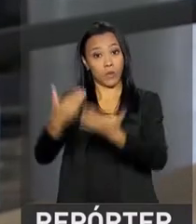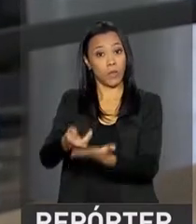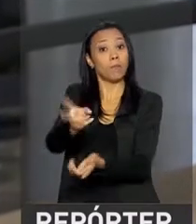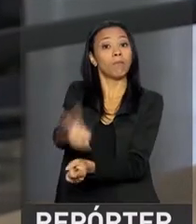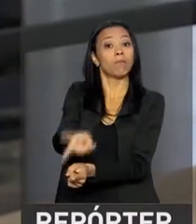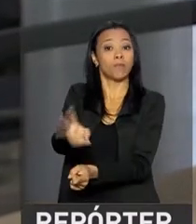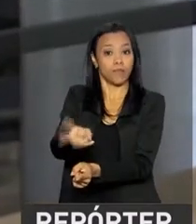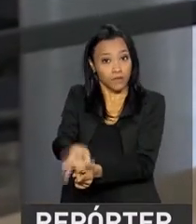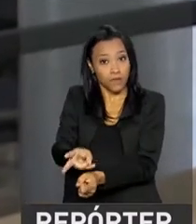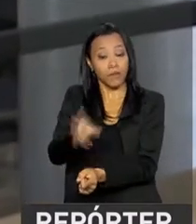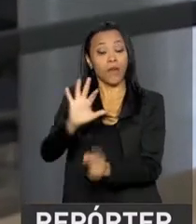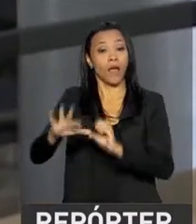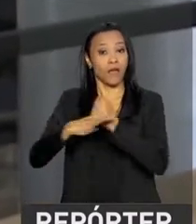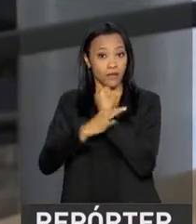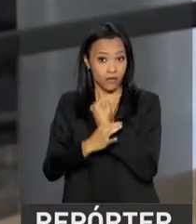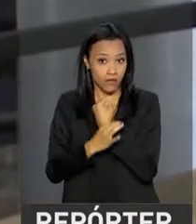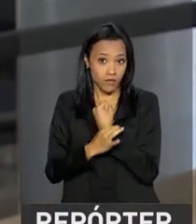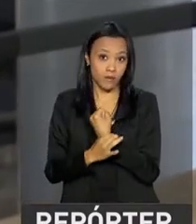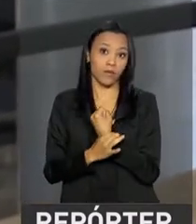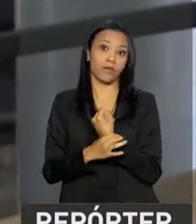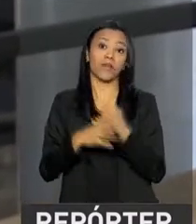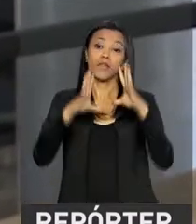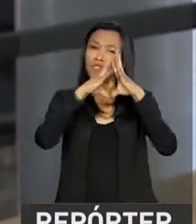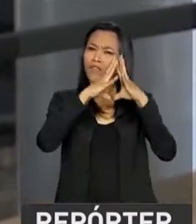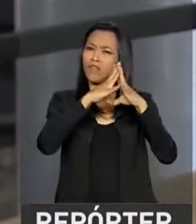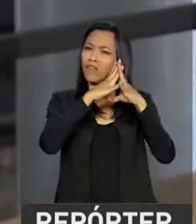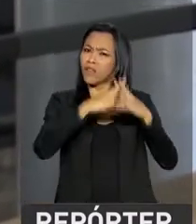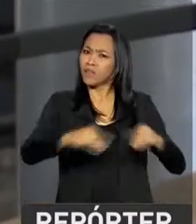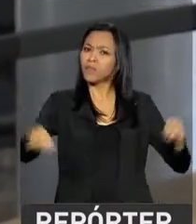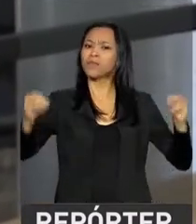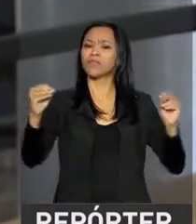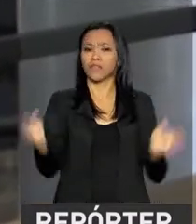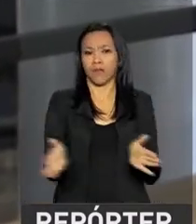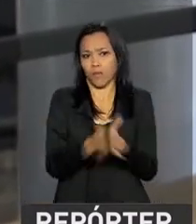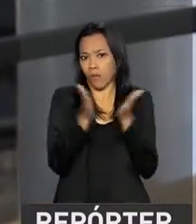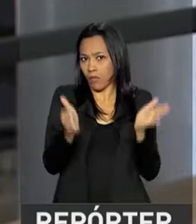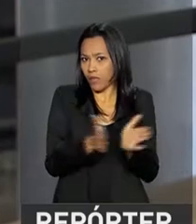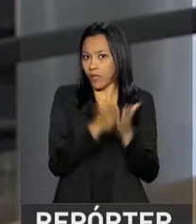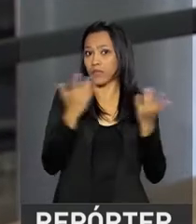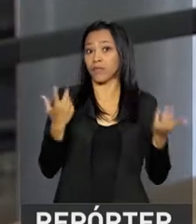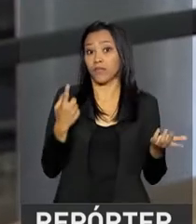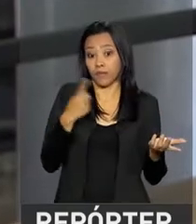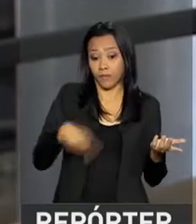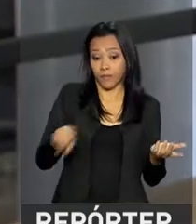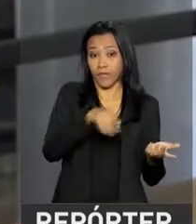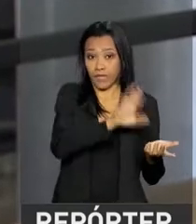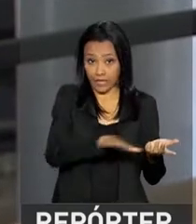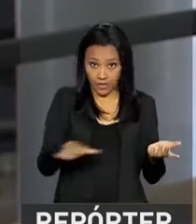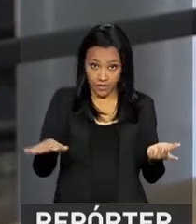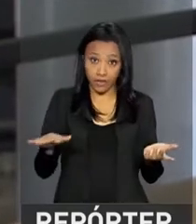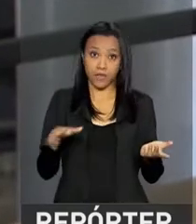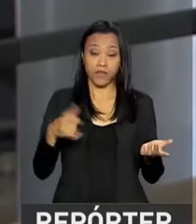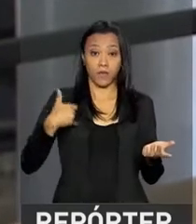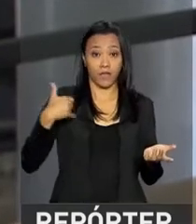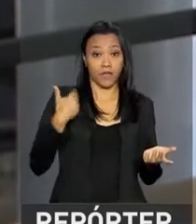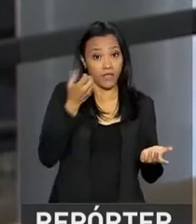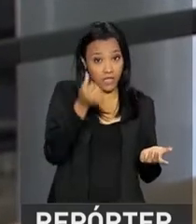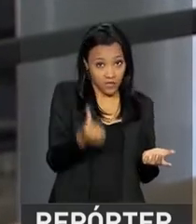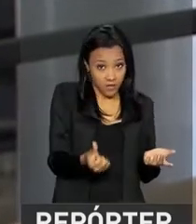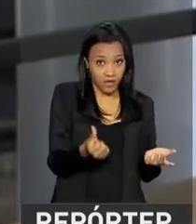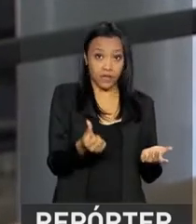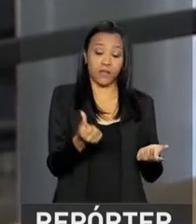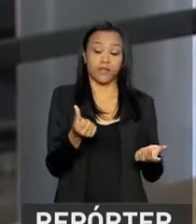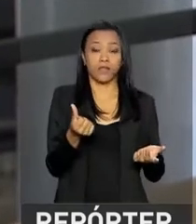garantirá a superação da pobreza crianças beneficiárias do programa que com seis anos de idade